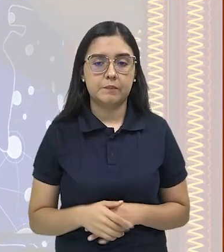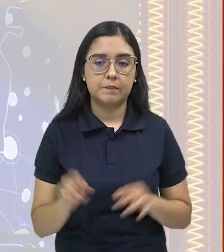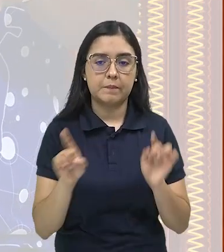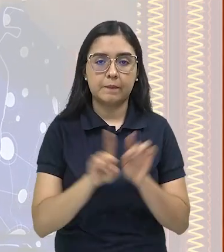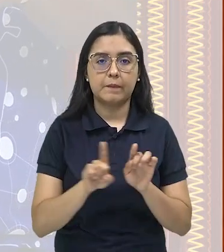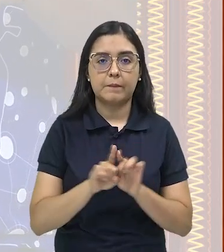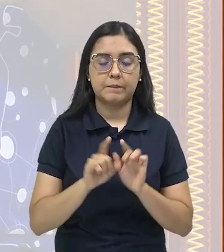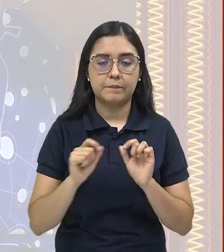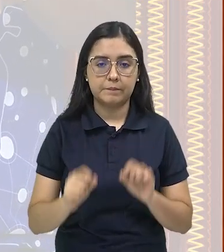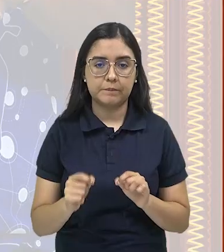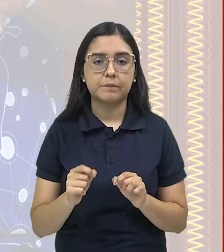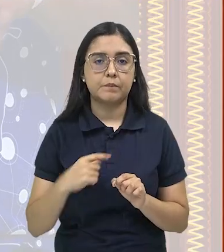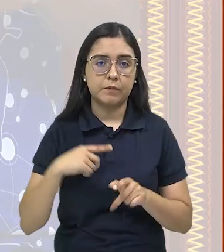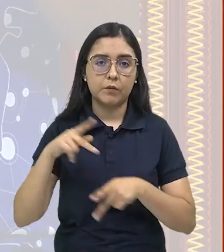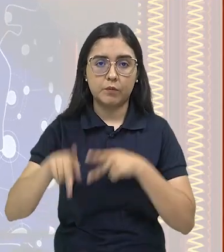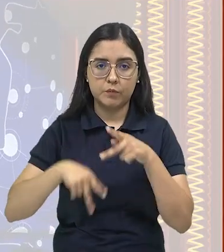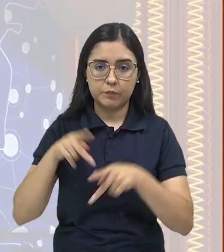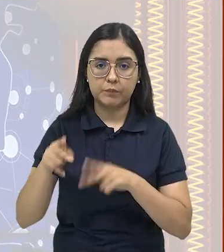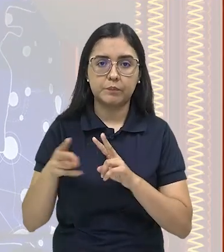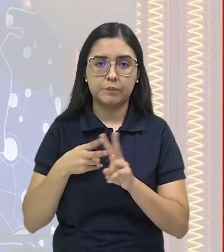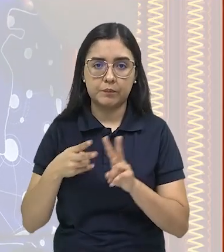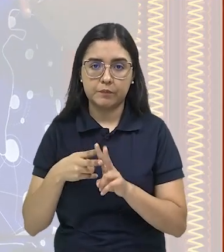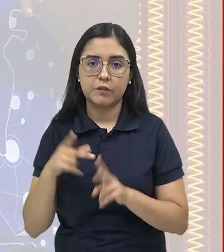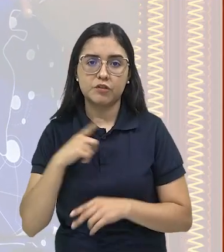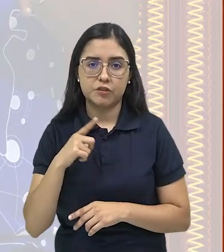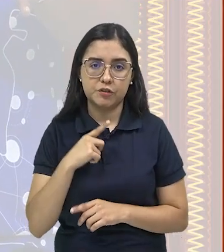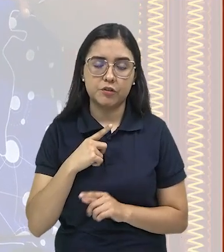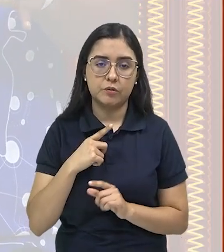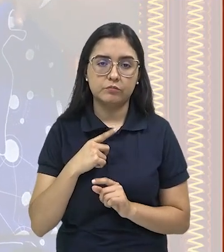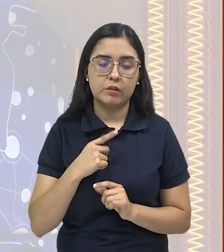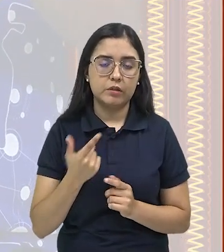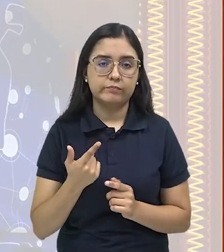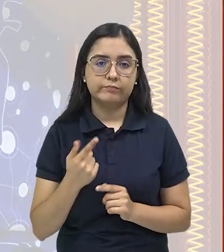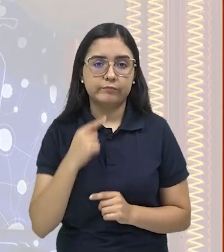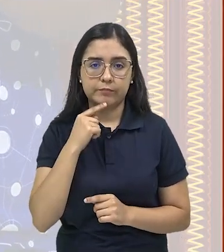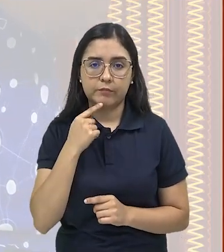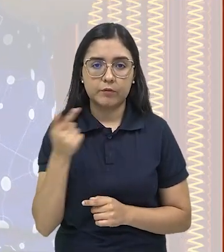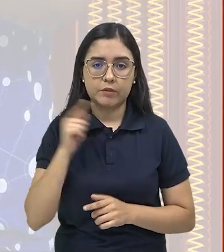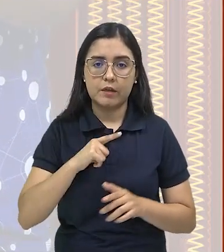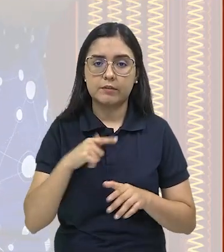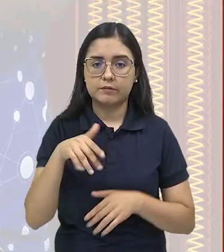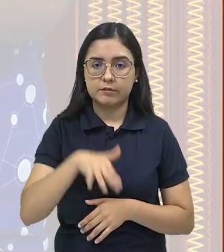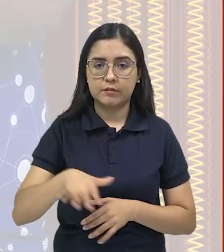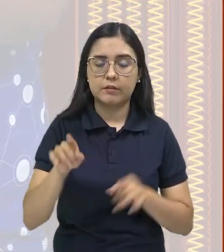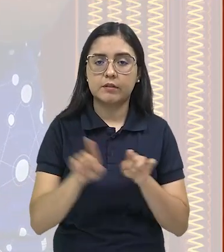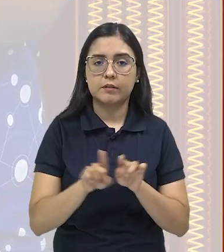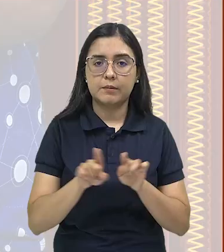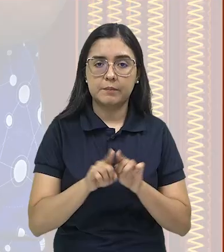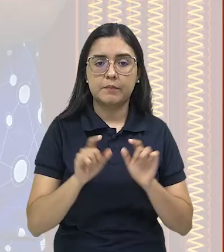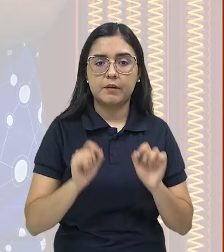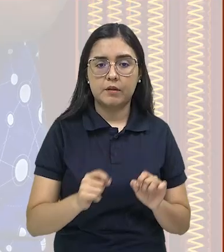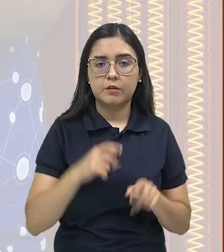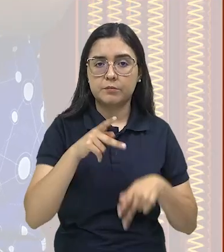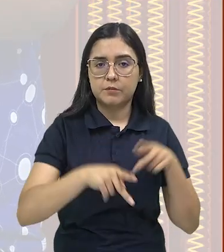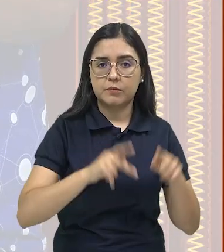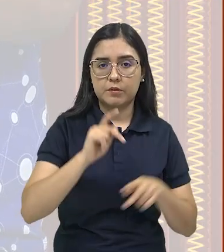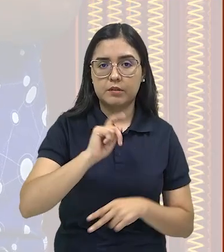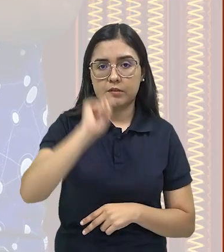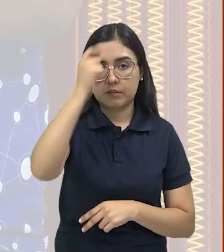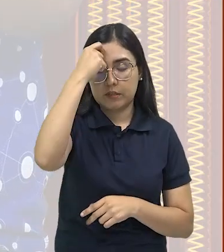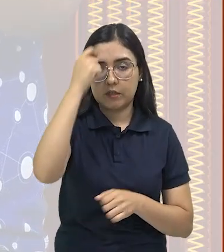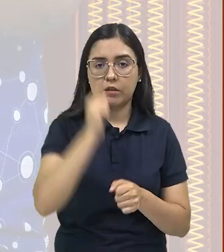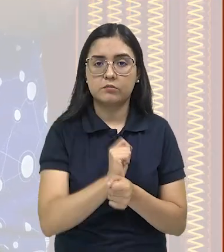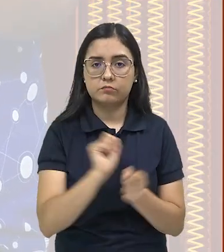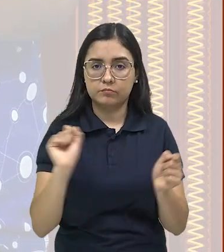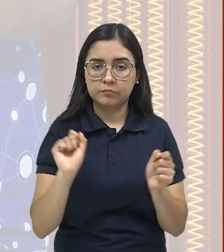como impedia que os indígenas também mantivessem a posse das suas terras, como também impediu que os negros que foram libertos